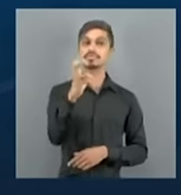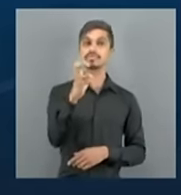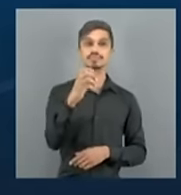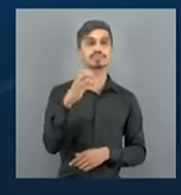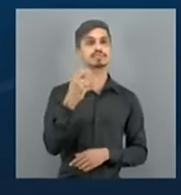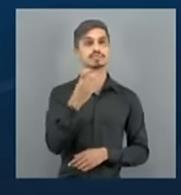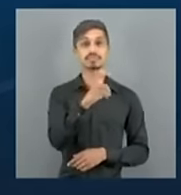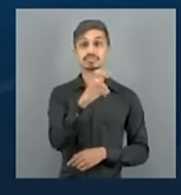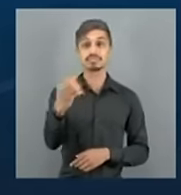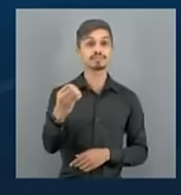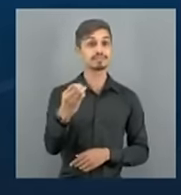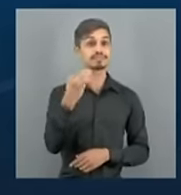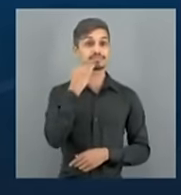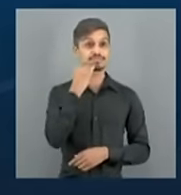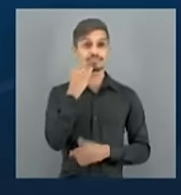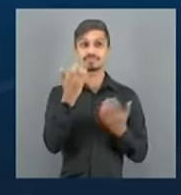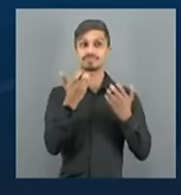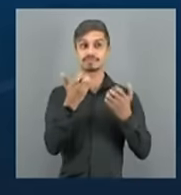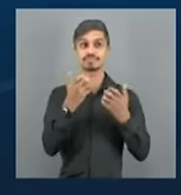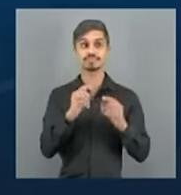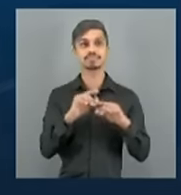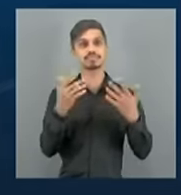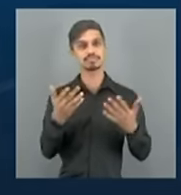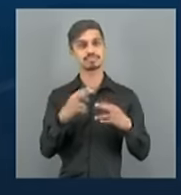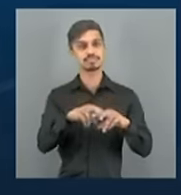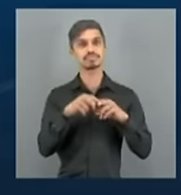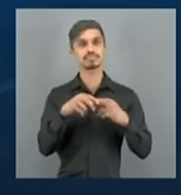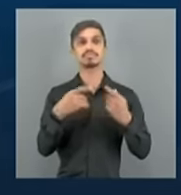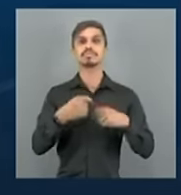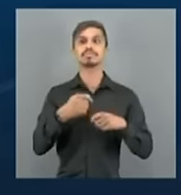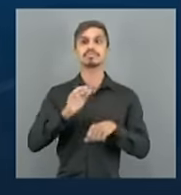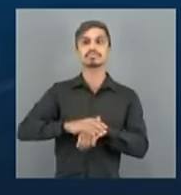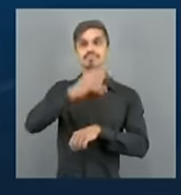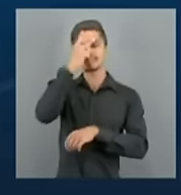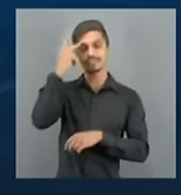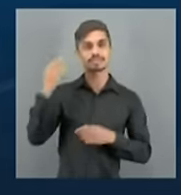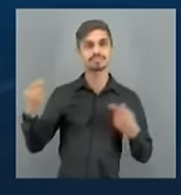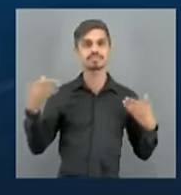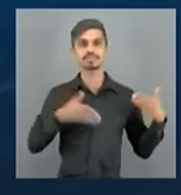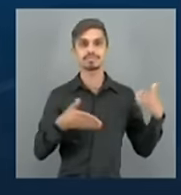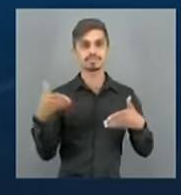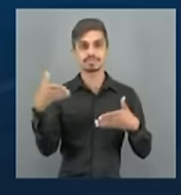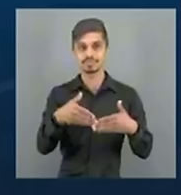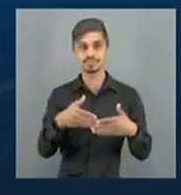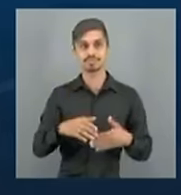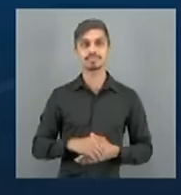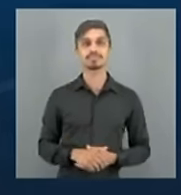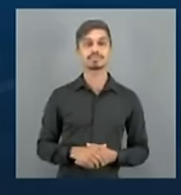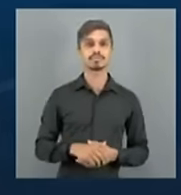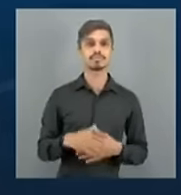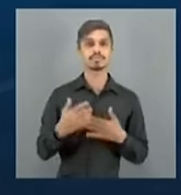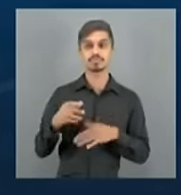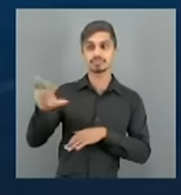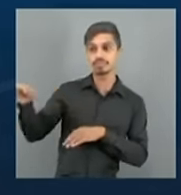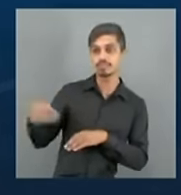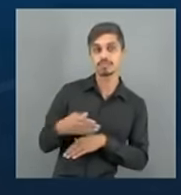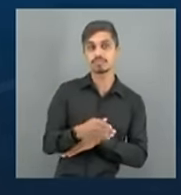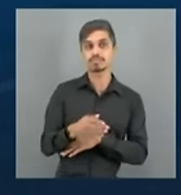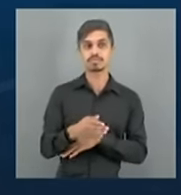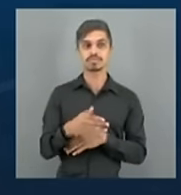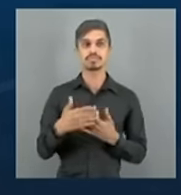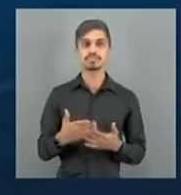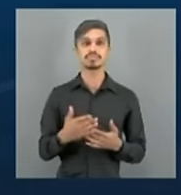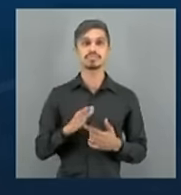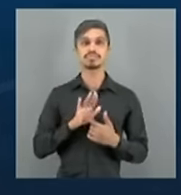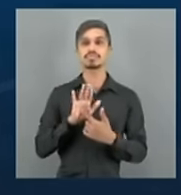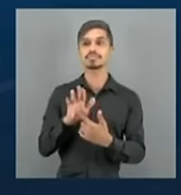50. E para isso, eu tinha que colocar mais algumas pessoas no sistema. E quando eu ia colocar essas pessoas no sistema, eu mostrava como